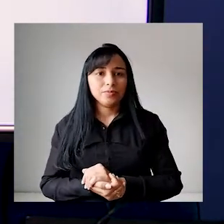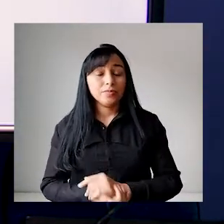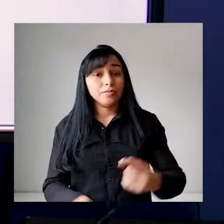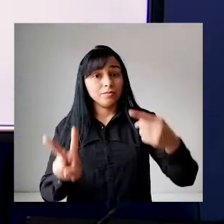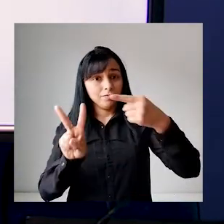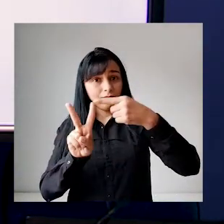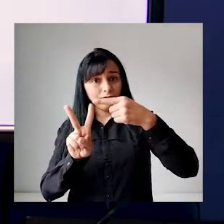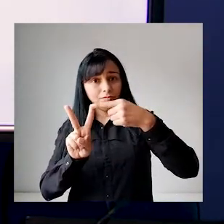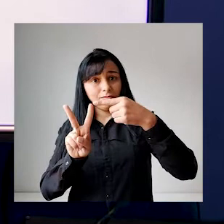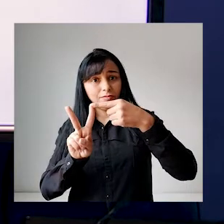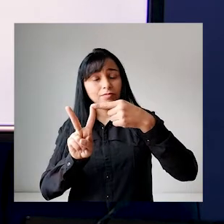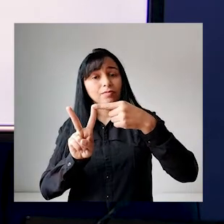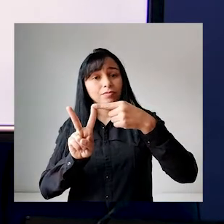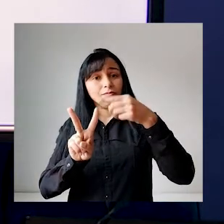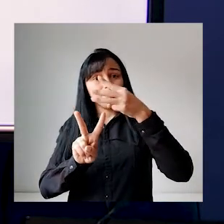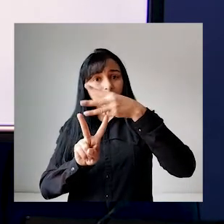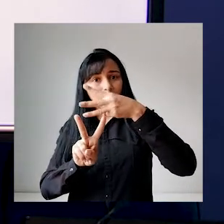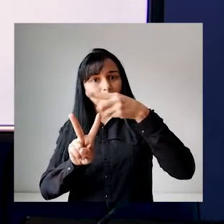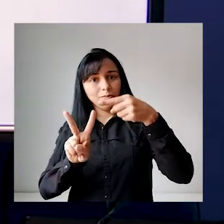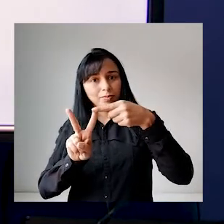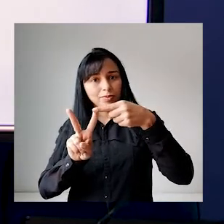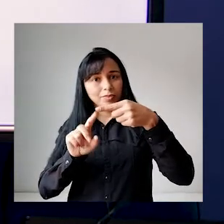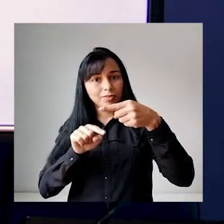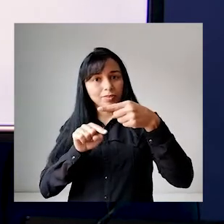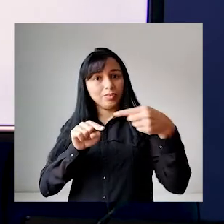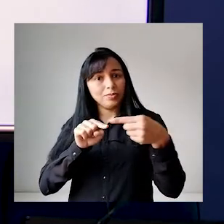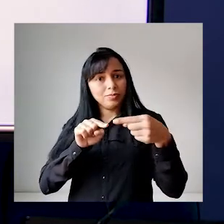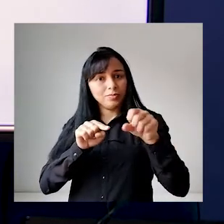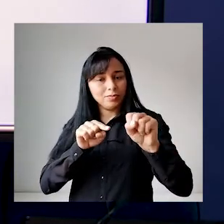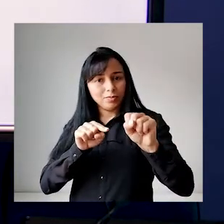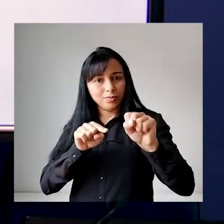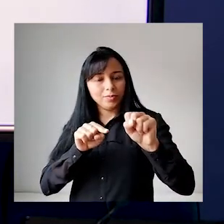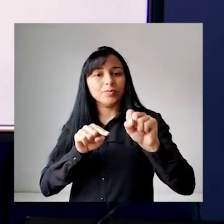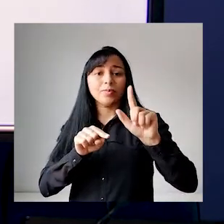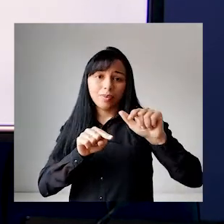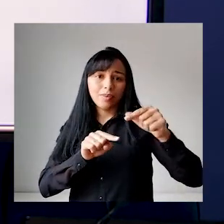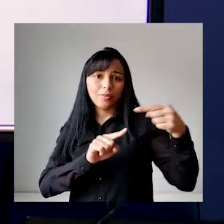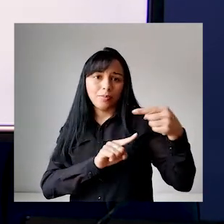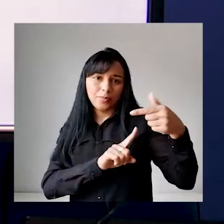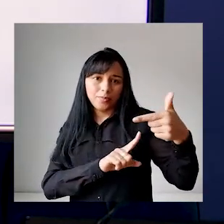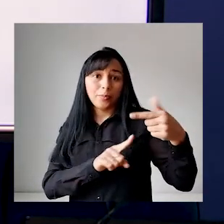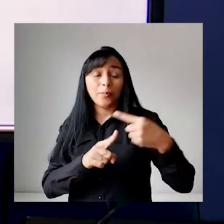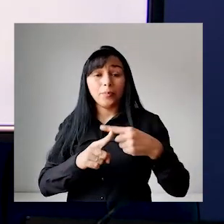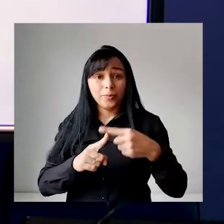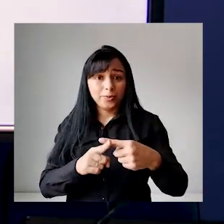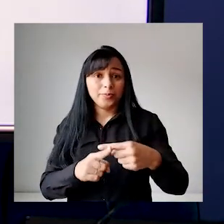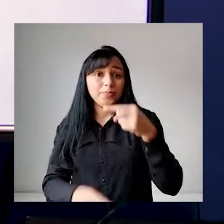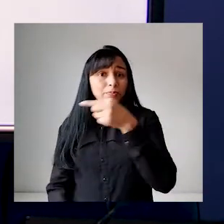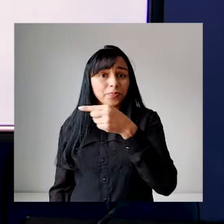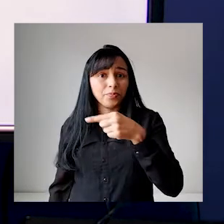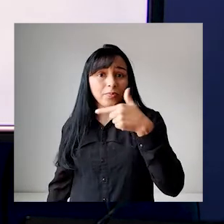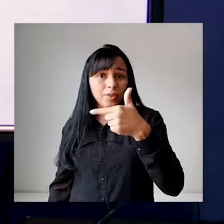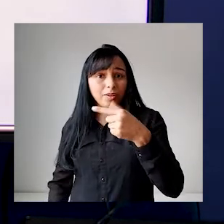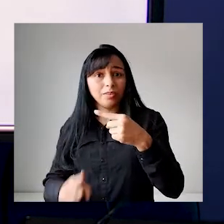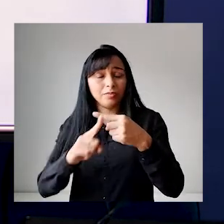A raiz cúbica de menos 8 é igual a menos 2, pois menos 2 vezes menos 2 vezes menos 2,